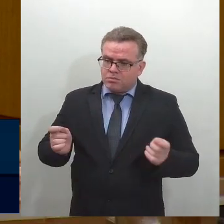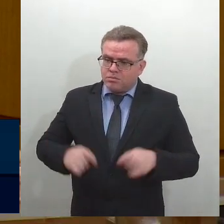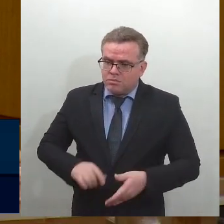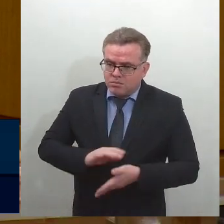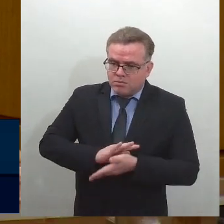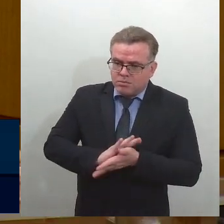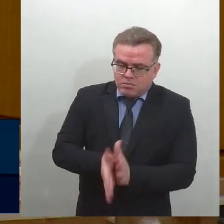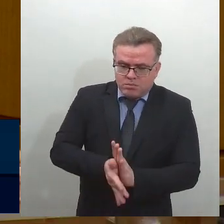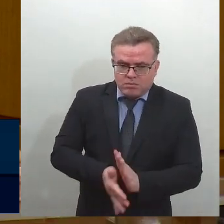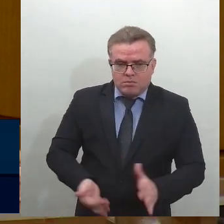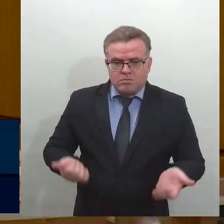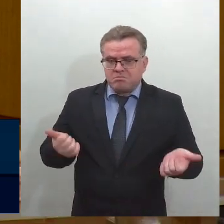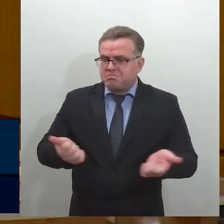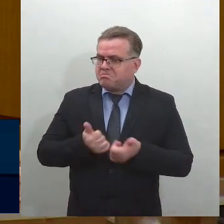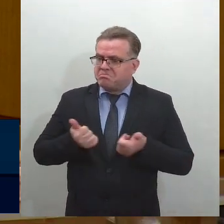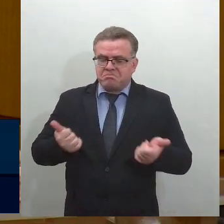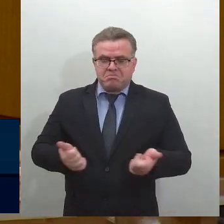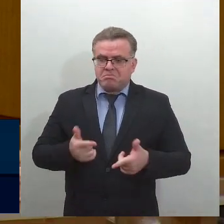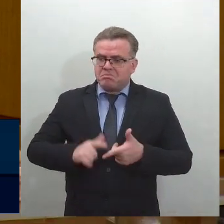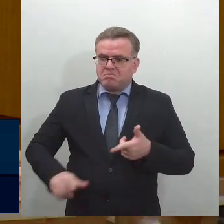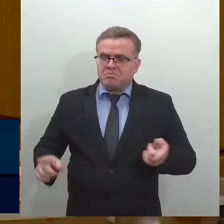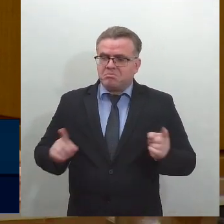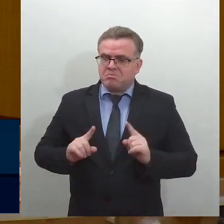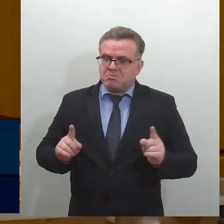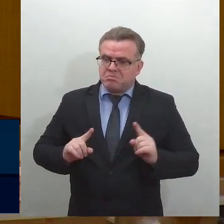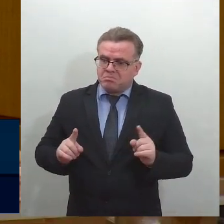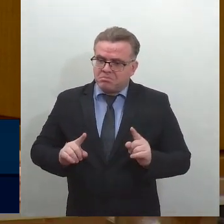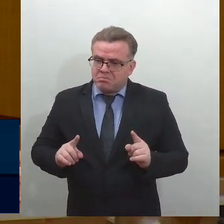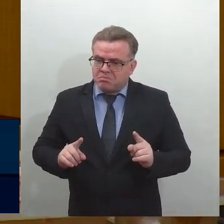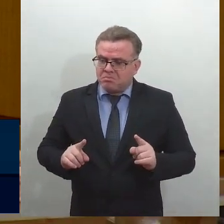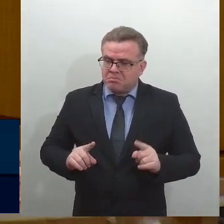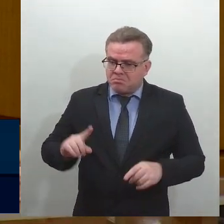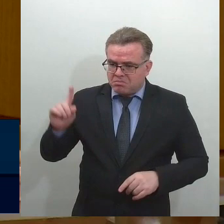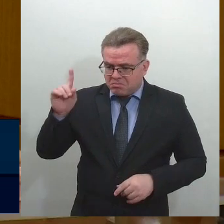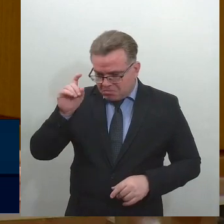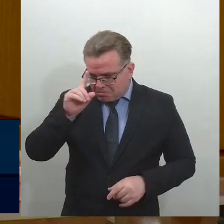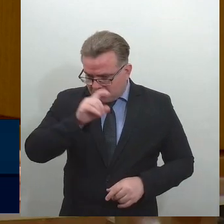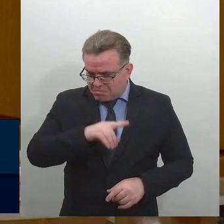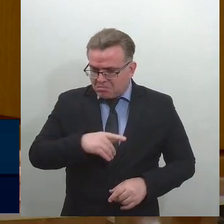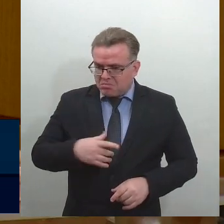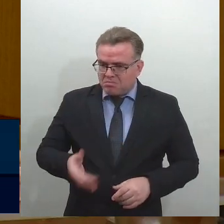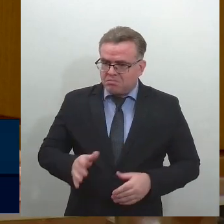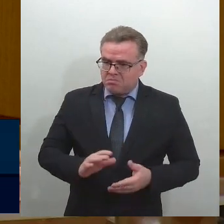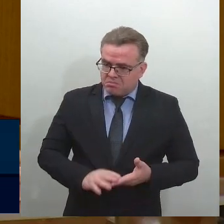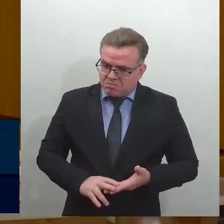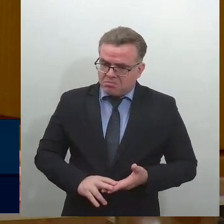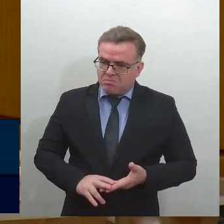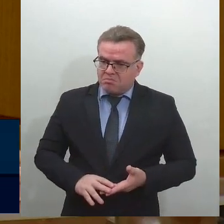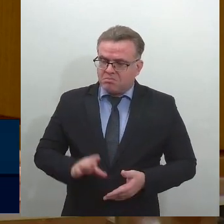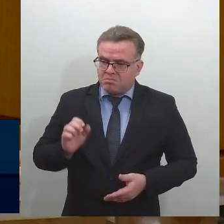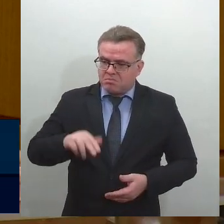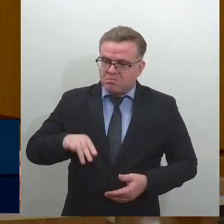fácil. Não é fácil, Áurea Ribeiro, Carminha, você